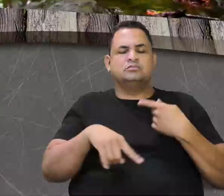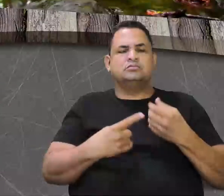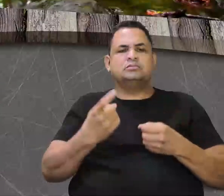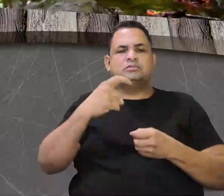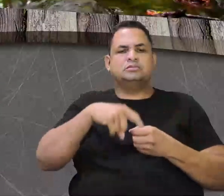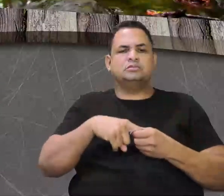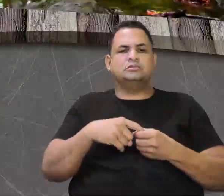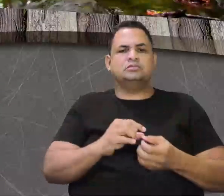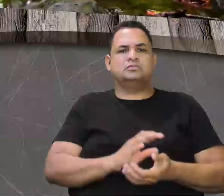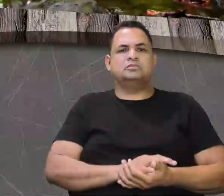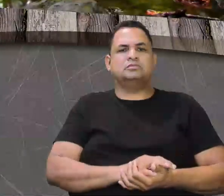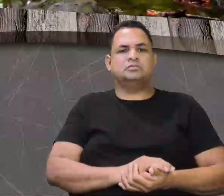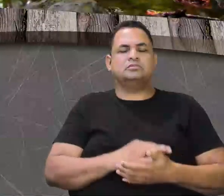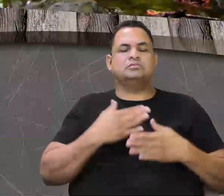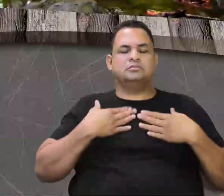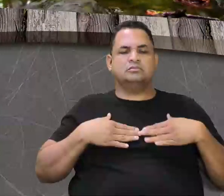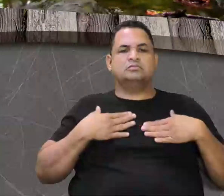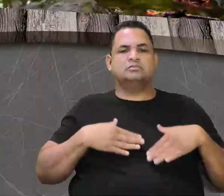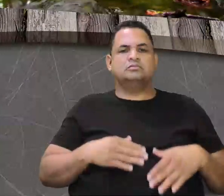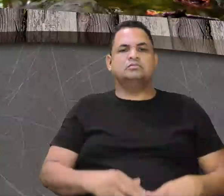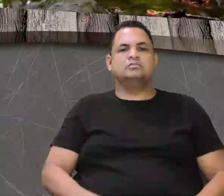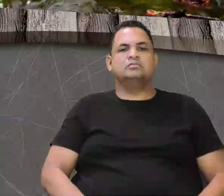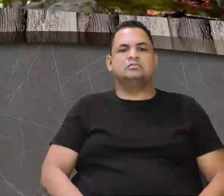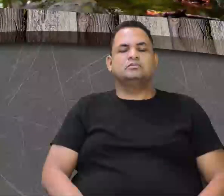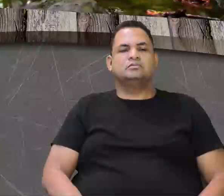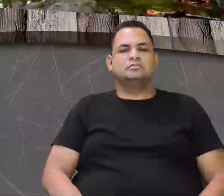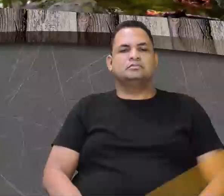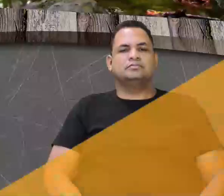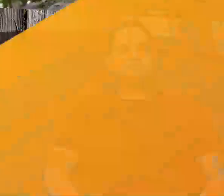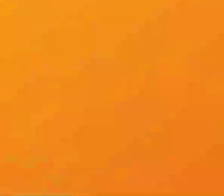já volta. Fica tranquilo aí, já.